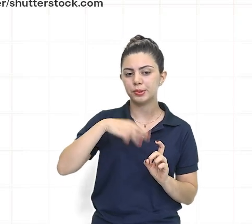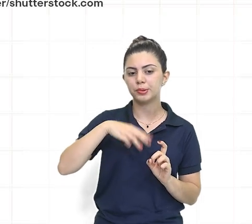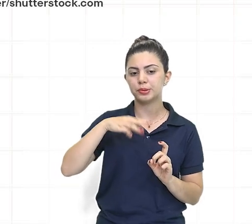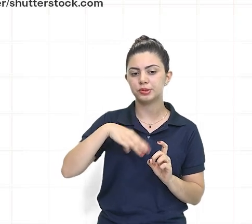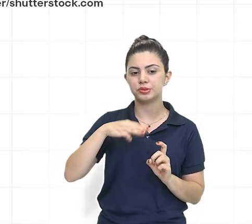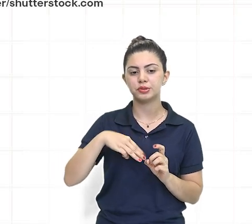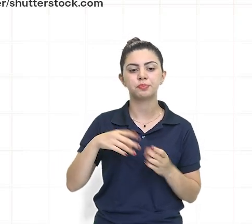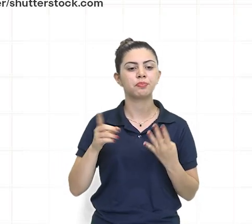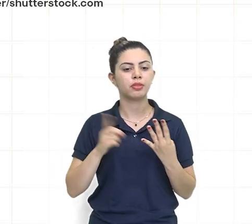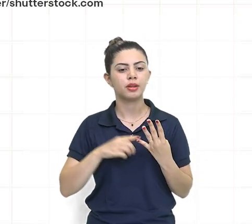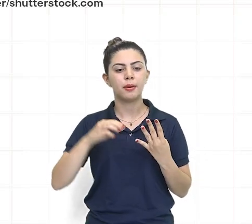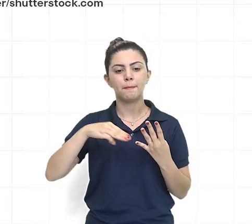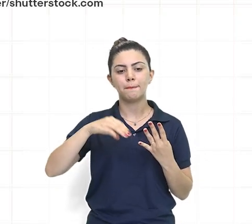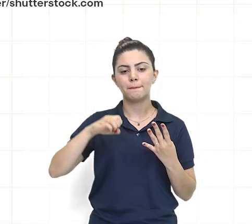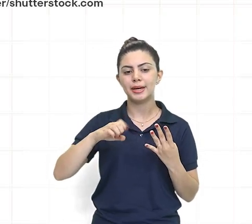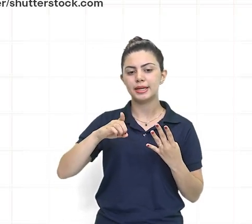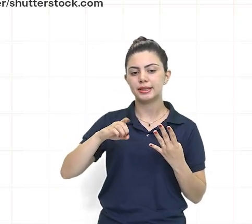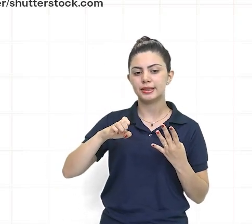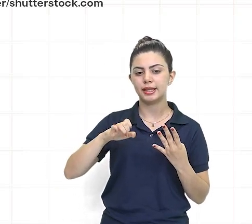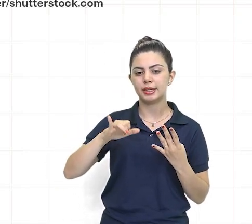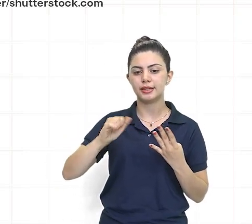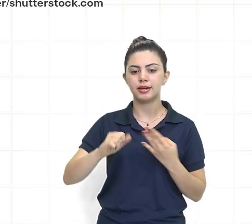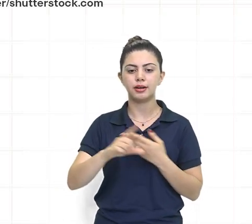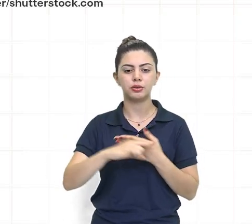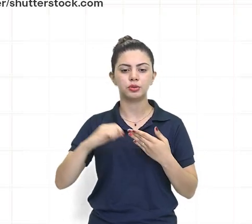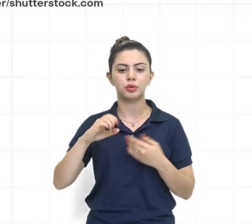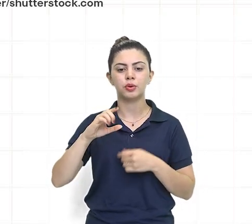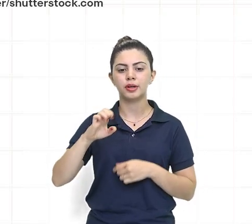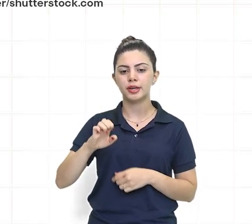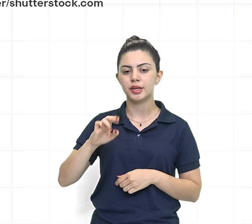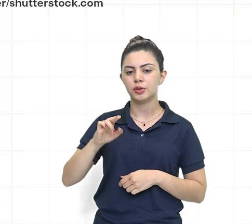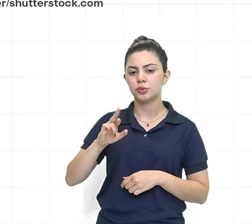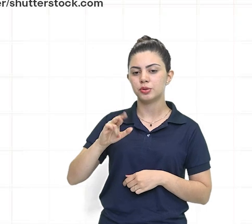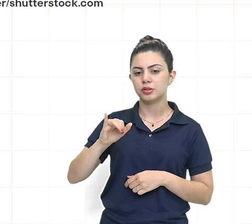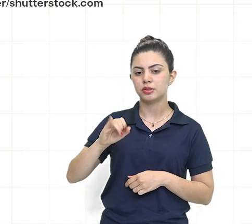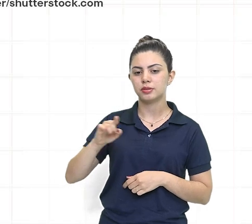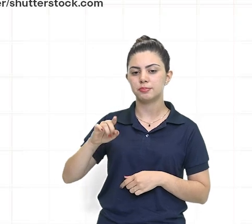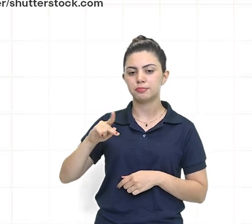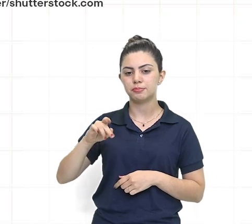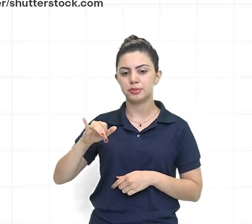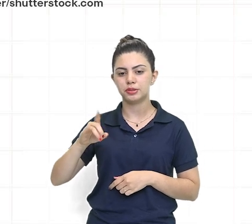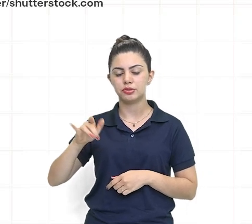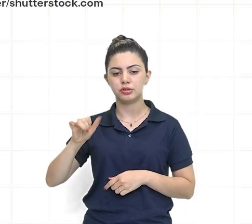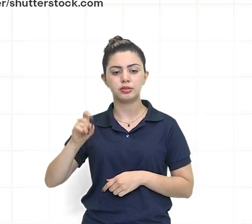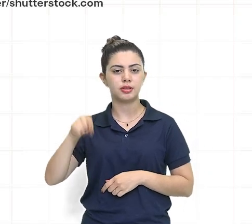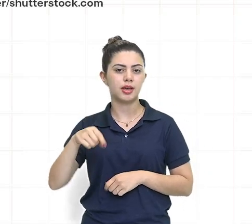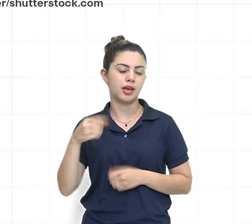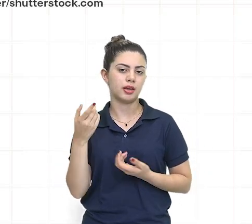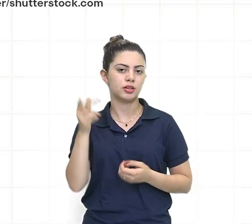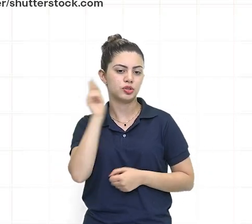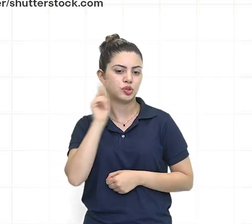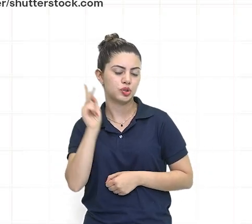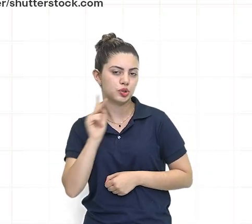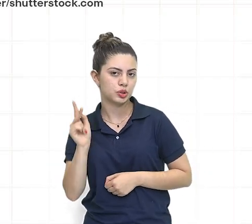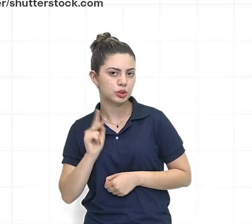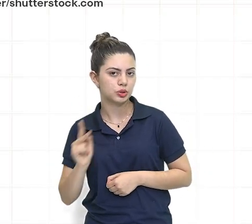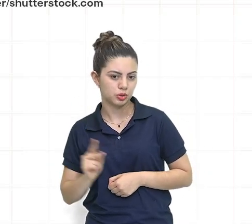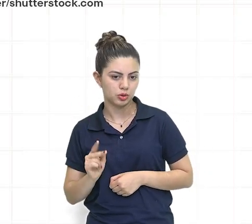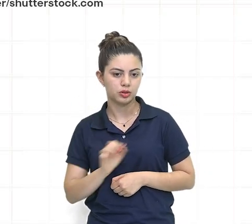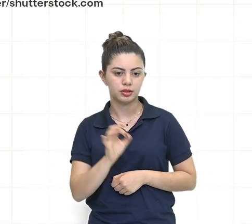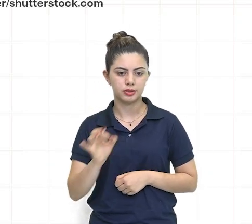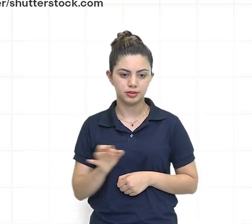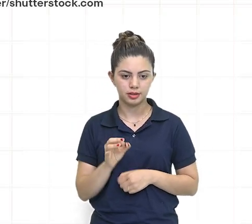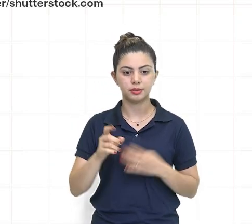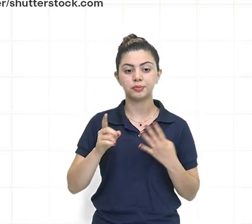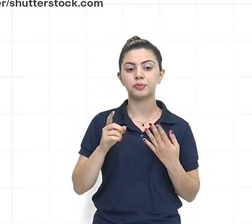mitologia. Medeia, de Eurípides, que é também, né, aí, outras histórias também deixadas, tá? Édipo Rei, de